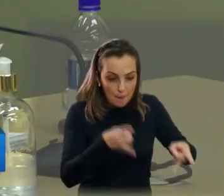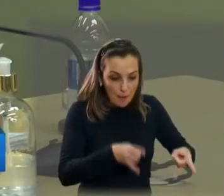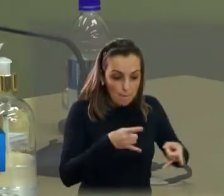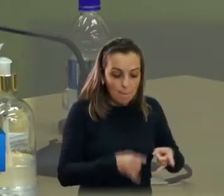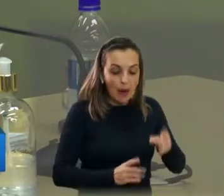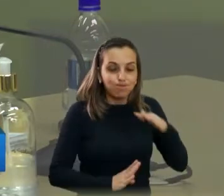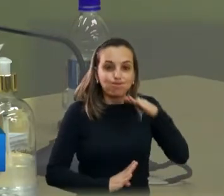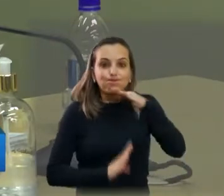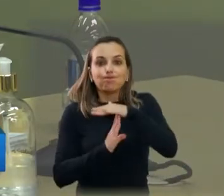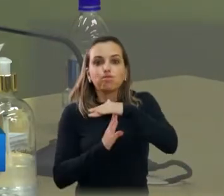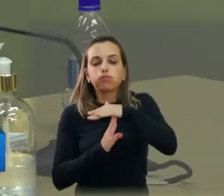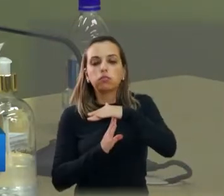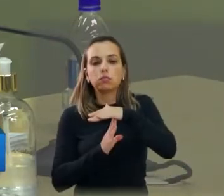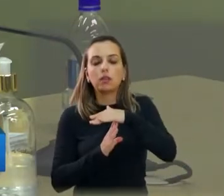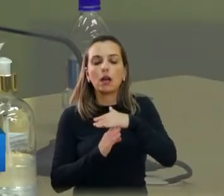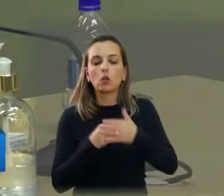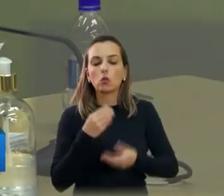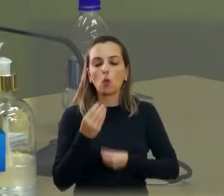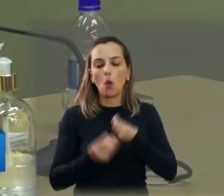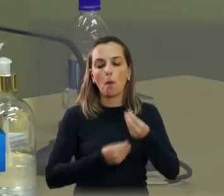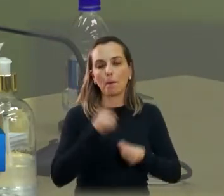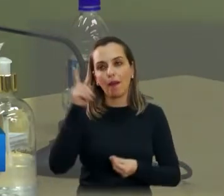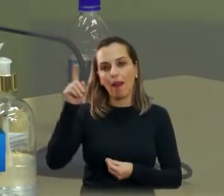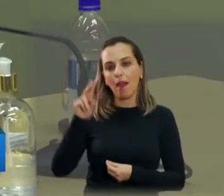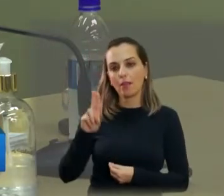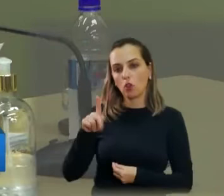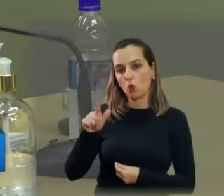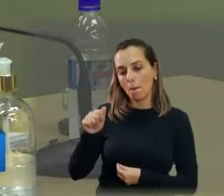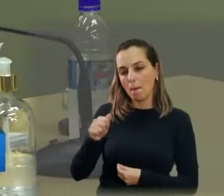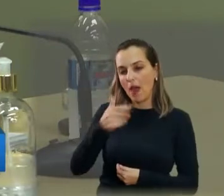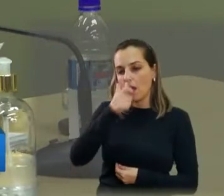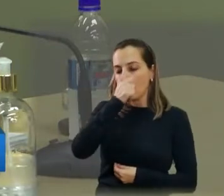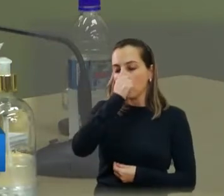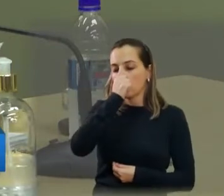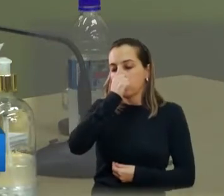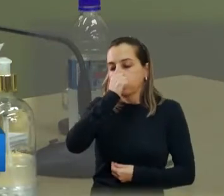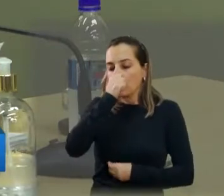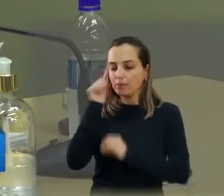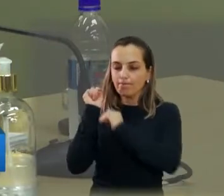sofrido para a equipe que está na UPA da Vila Xavier ver a UPA cheia,